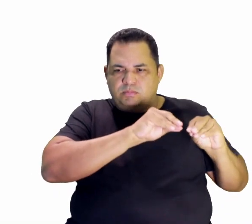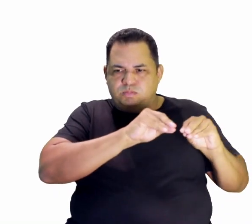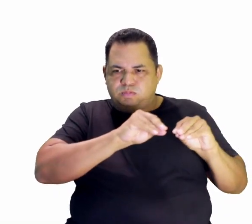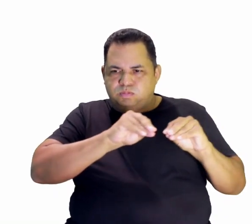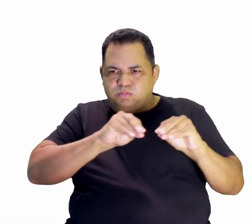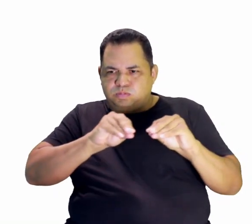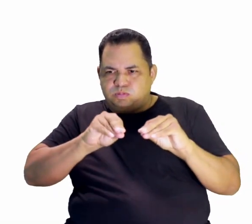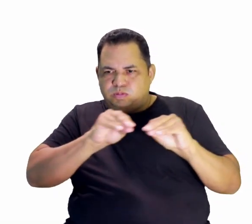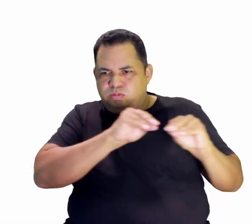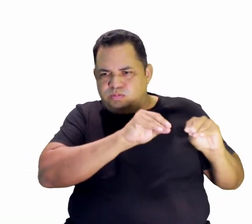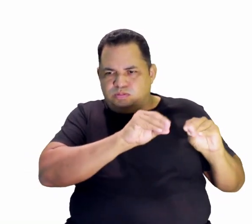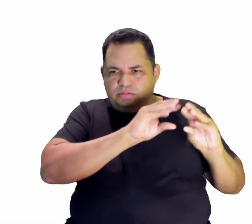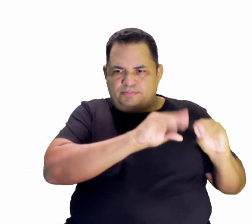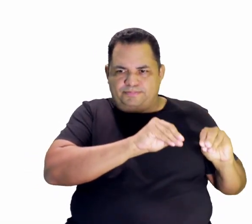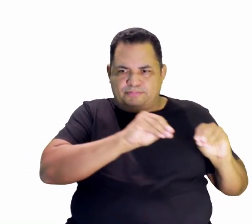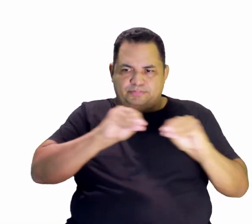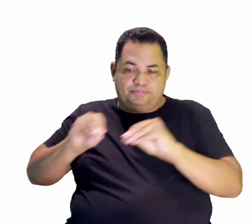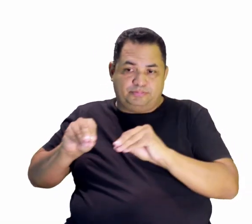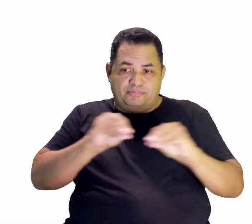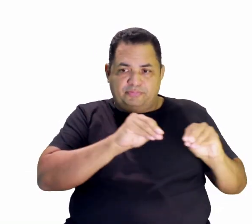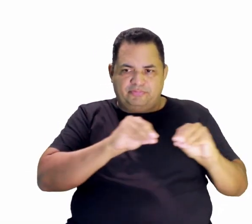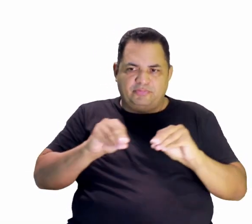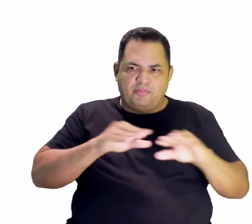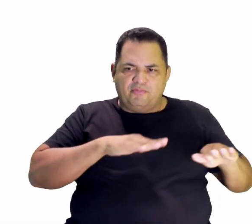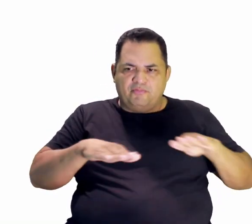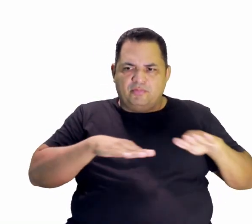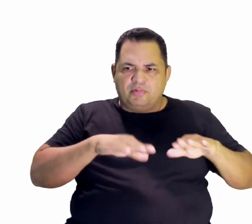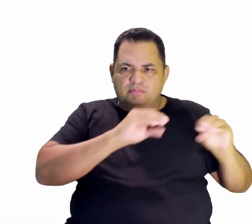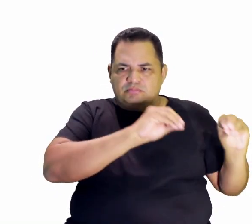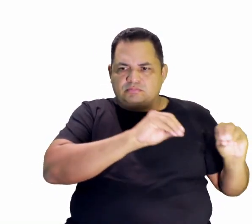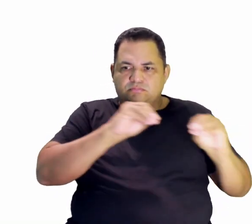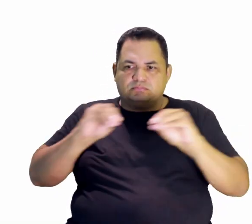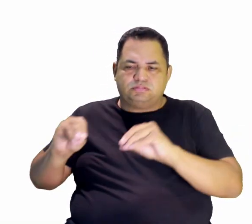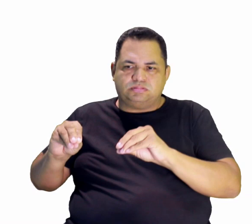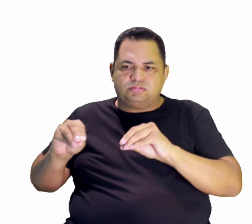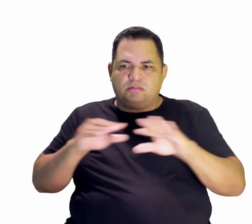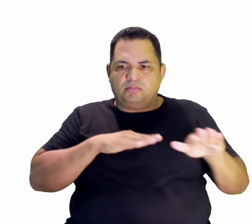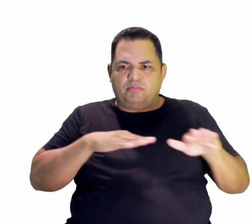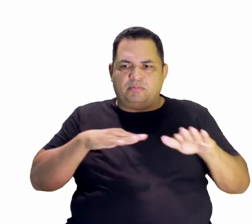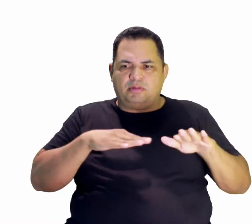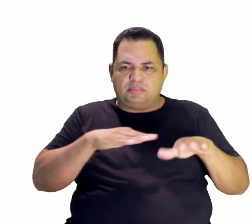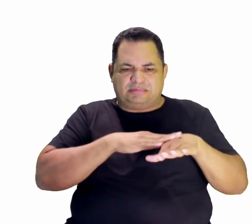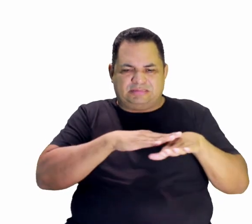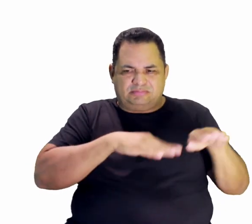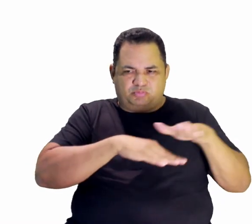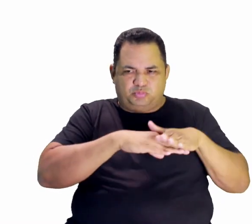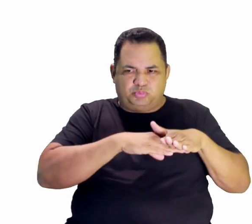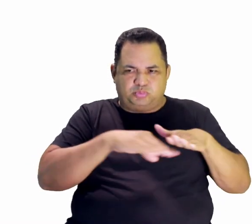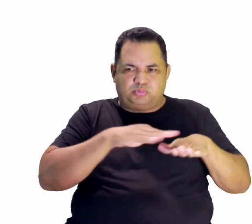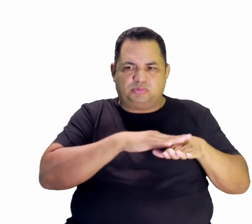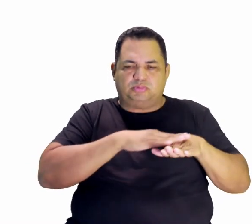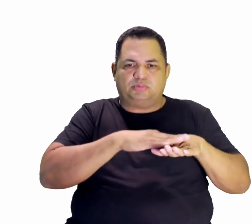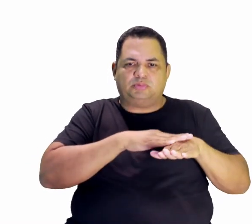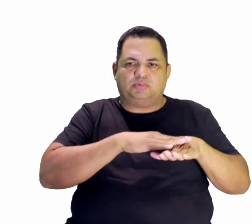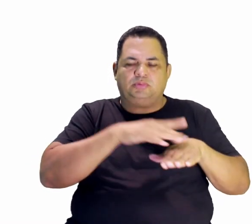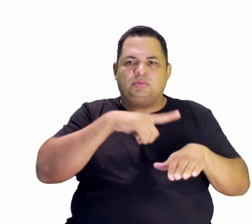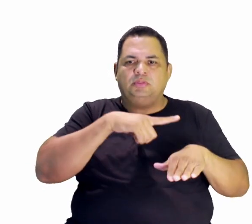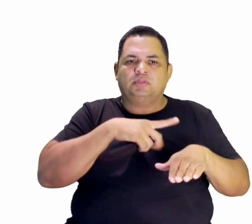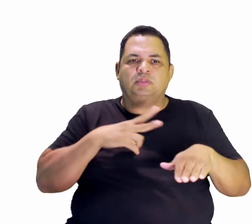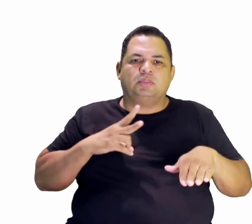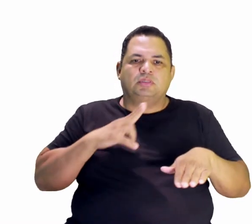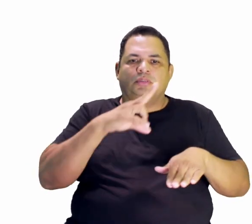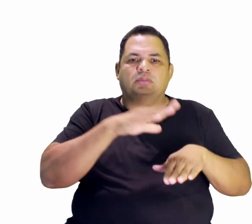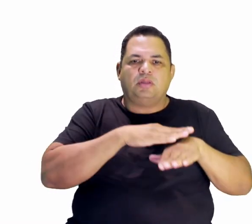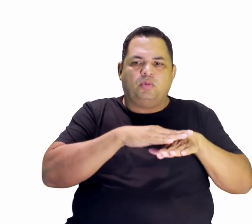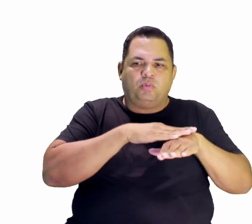contato, você vê que aqui tem um corpo laranja em contato com outro aqui, certo? Aparece uma força